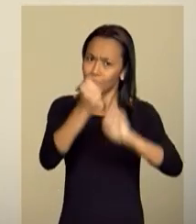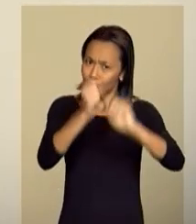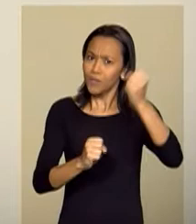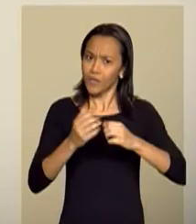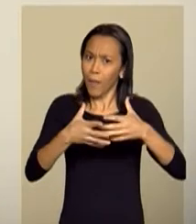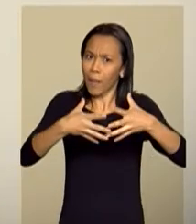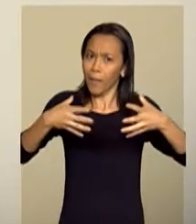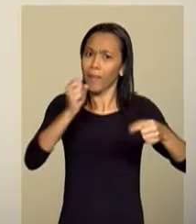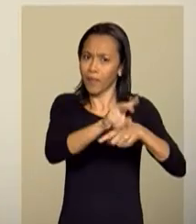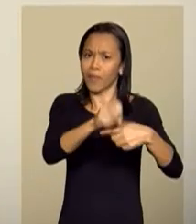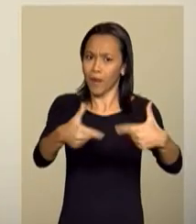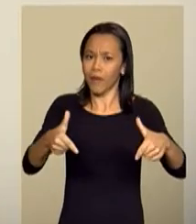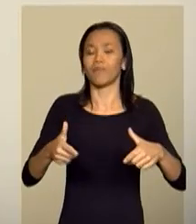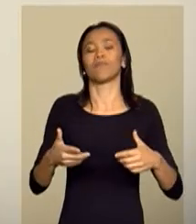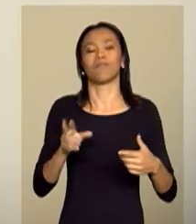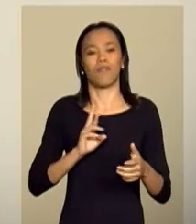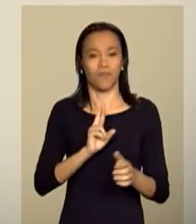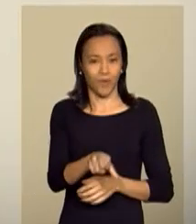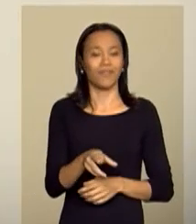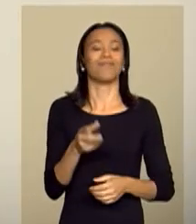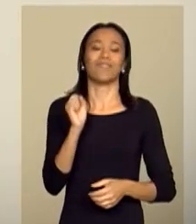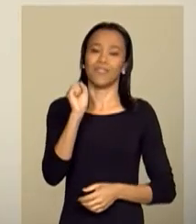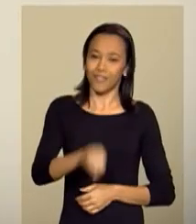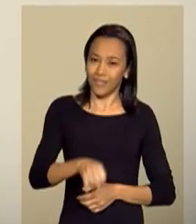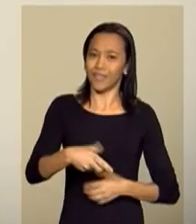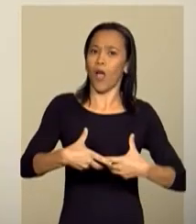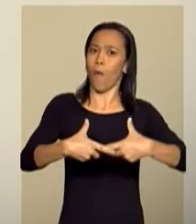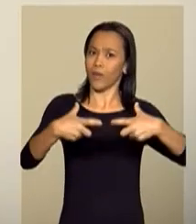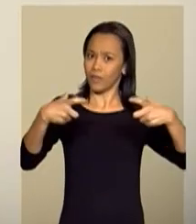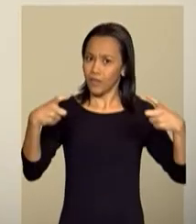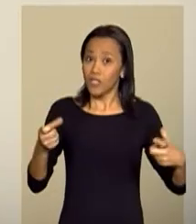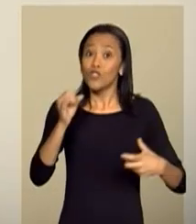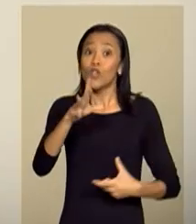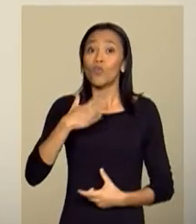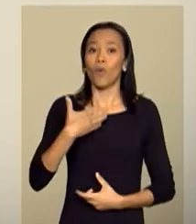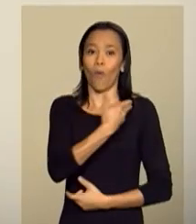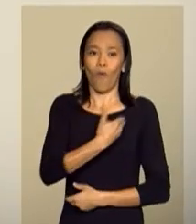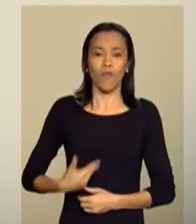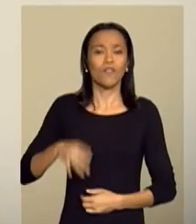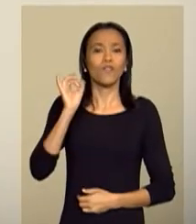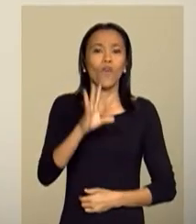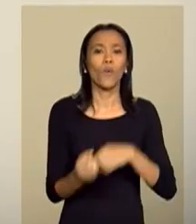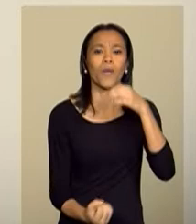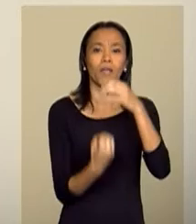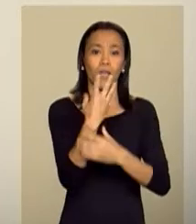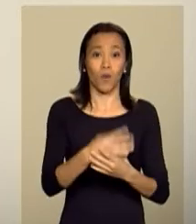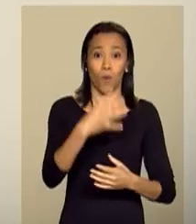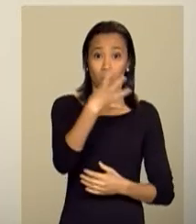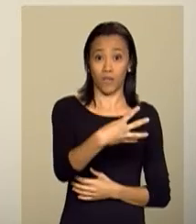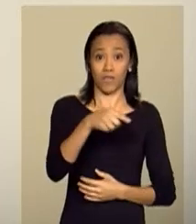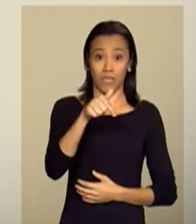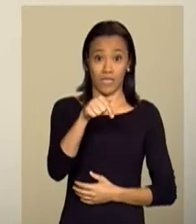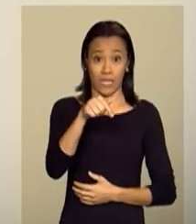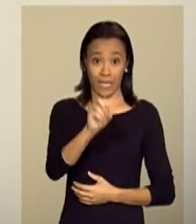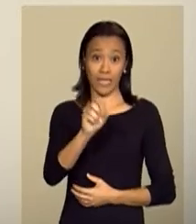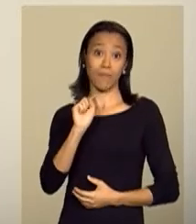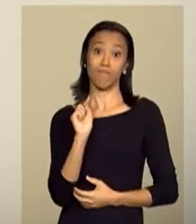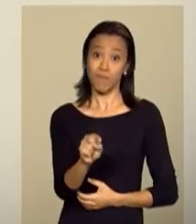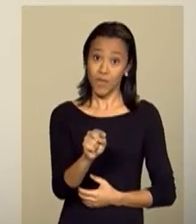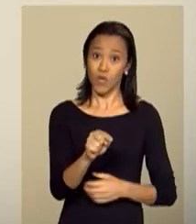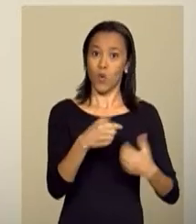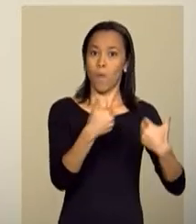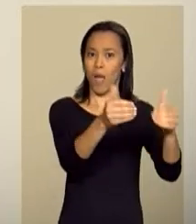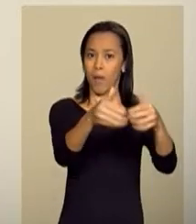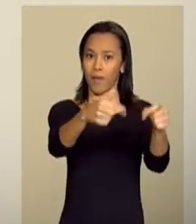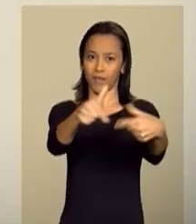emprego ah Luciano a indústria Está sim aumentando só no meu governo foram criados 470.000 postos de trabalho